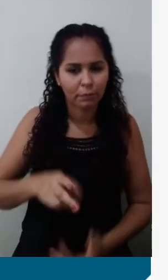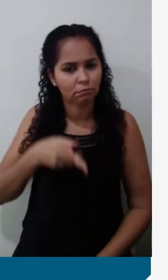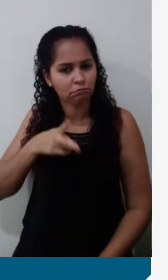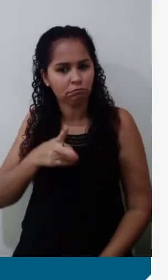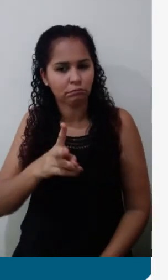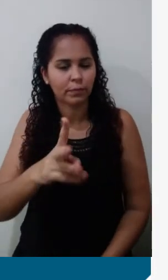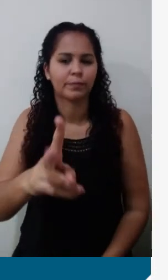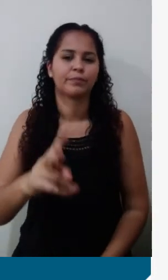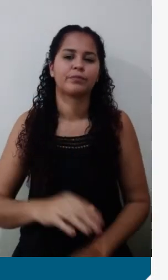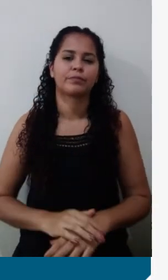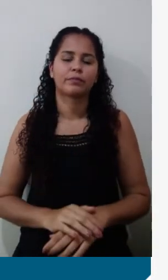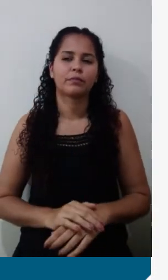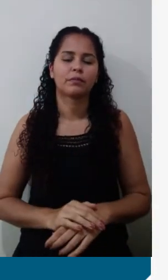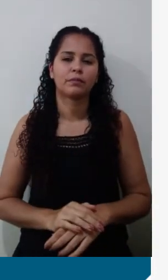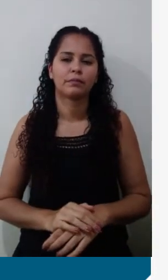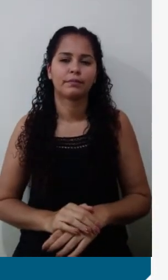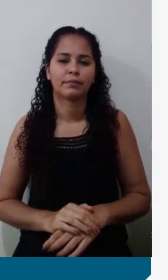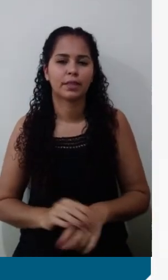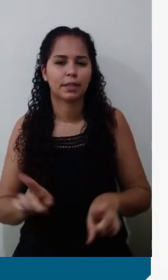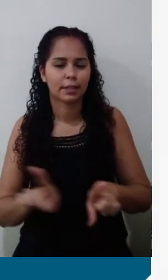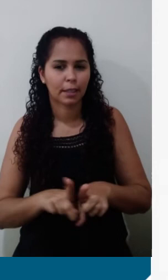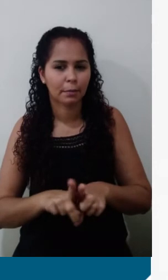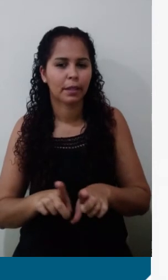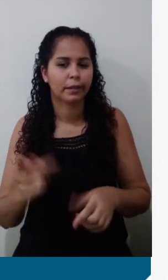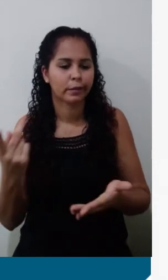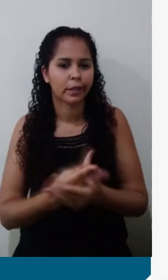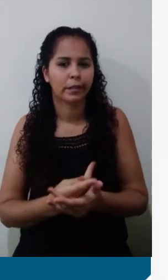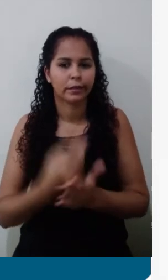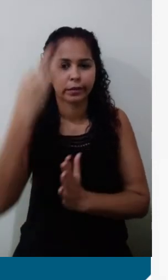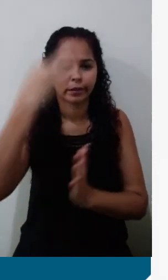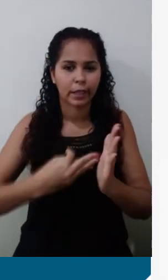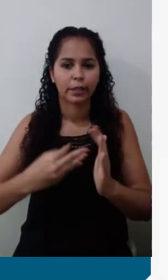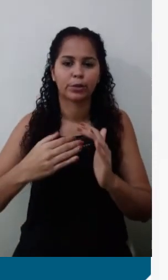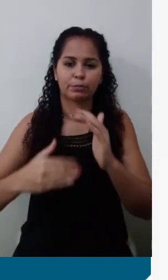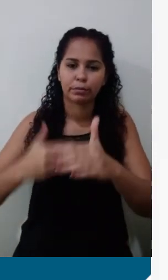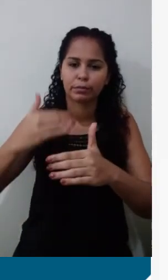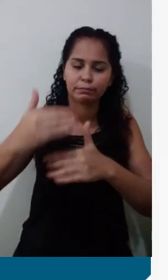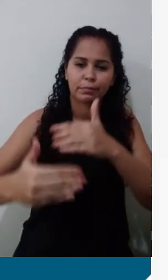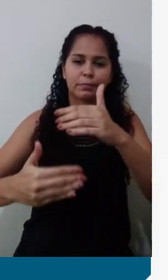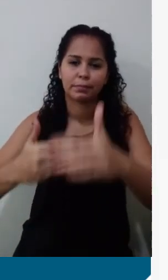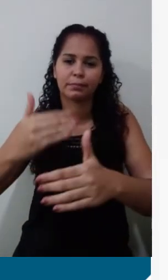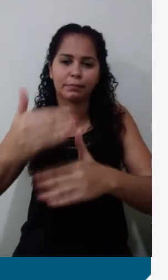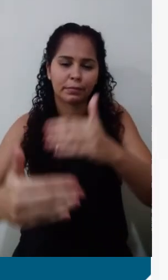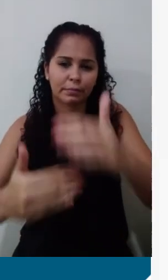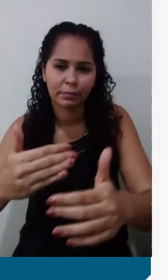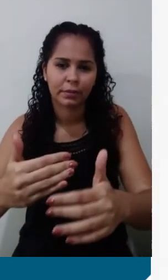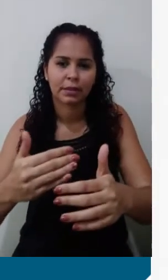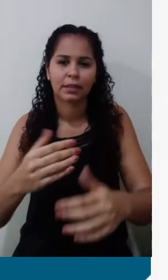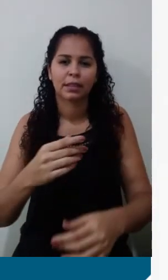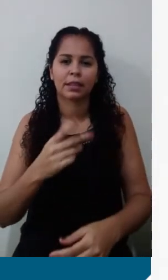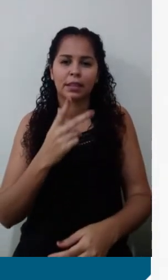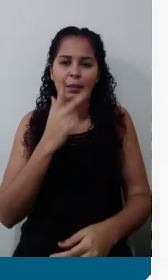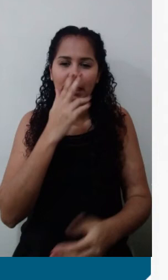ou de contrariedade, ou até mesmo desenvolvimento de textos que não parece que